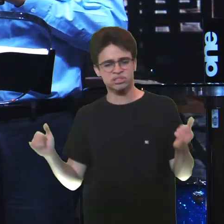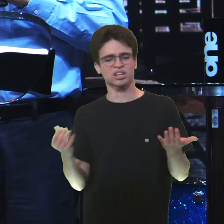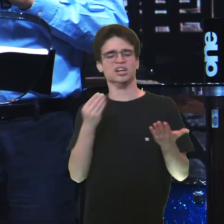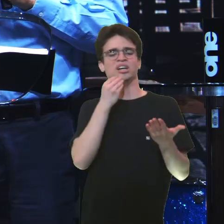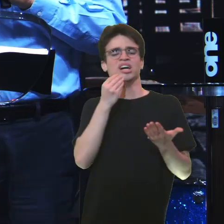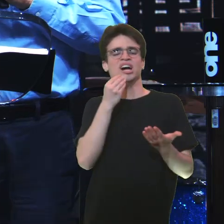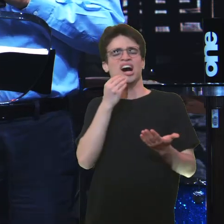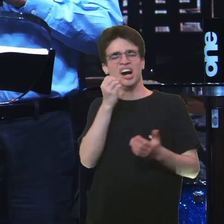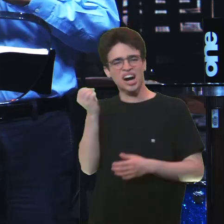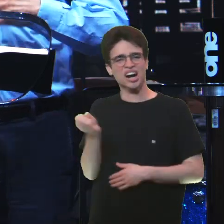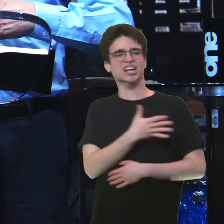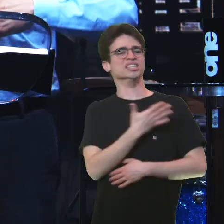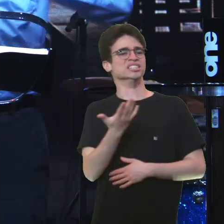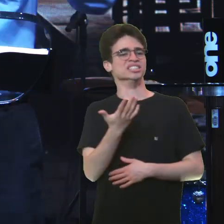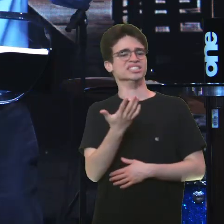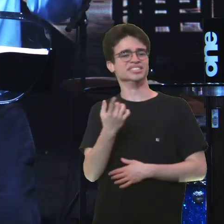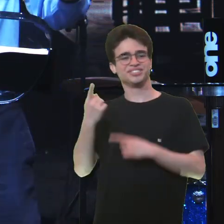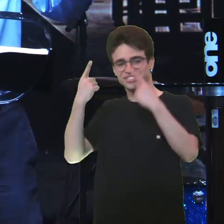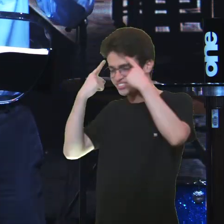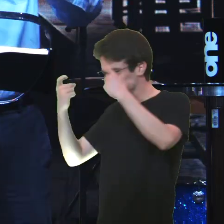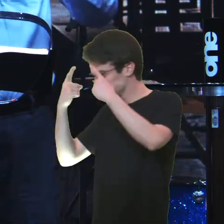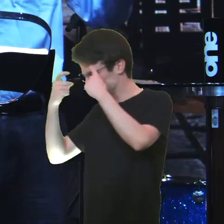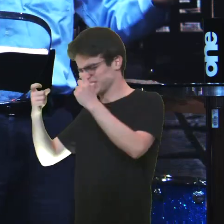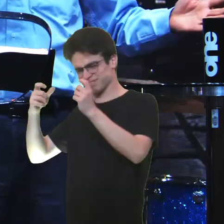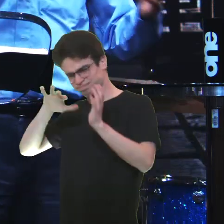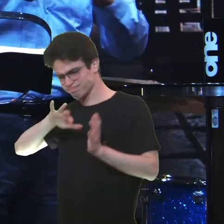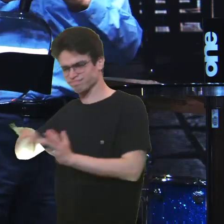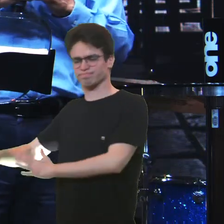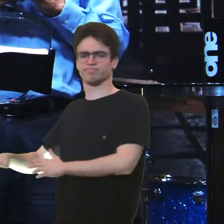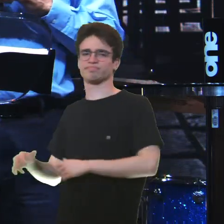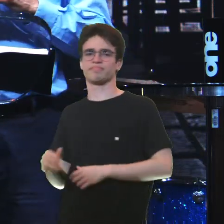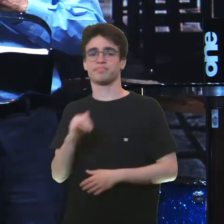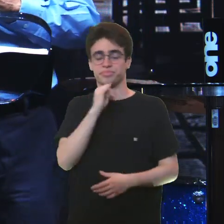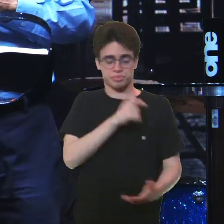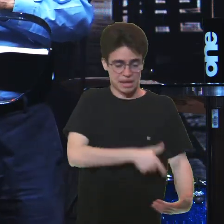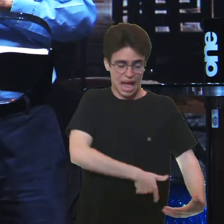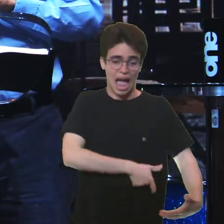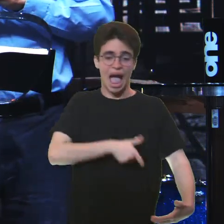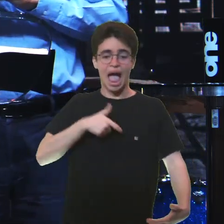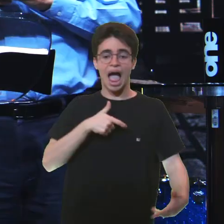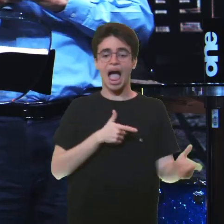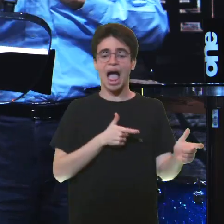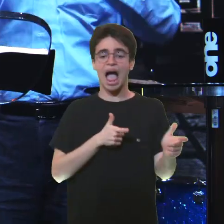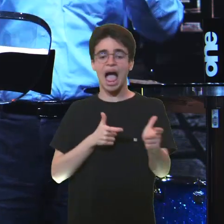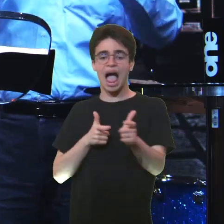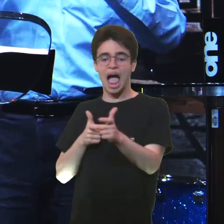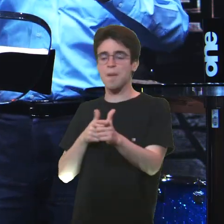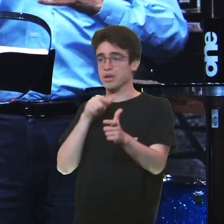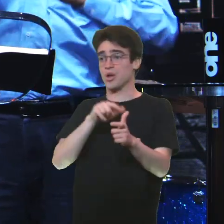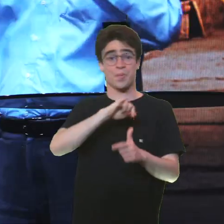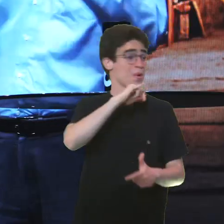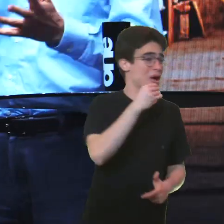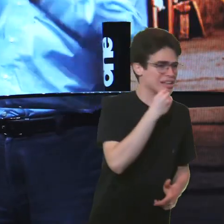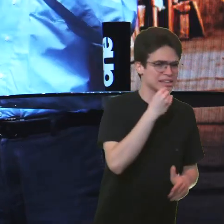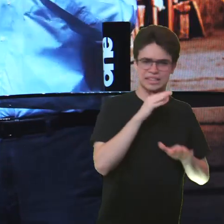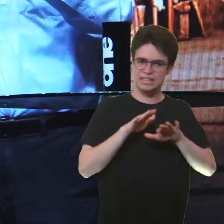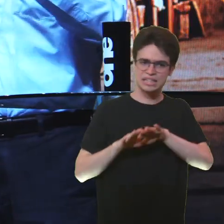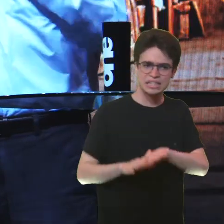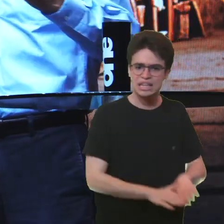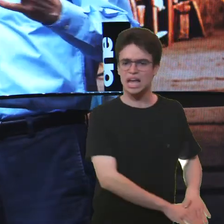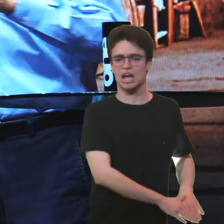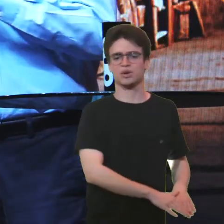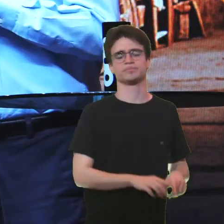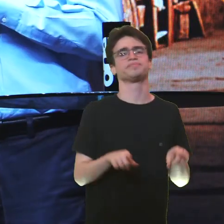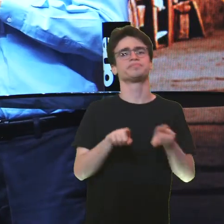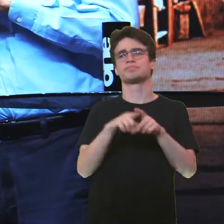diferente à violência. que no vean las armas Que como eles não una vejam salida, as armas como uma saída. que no vean la venganza como